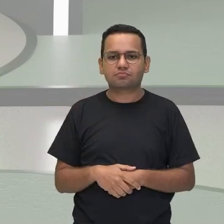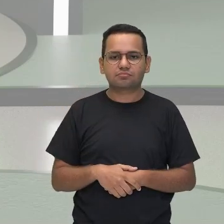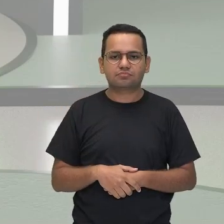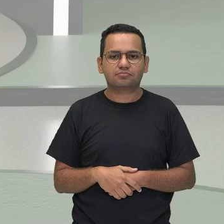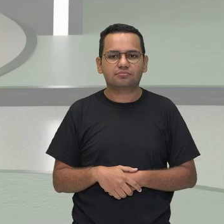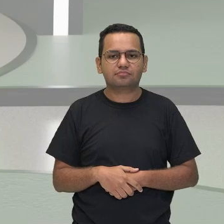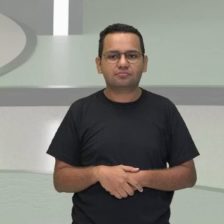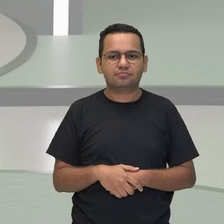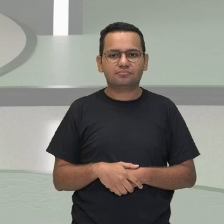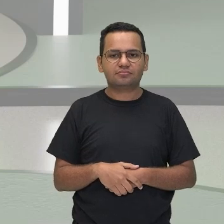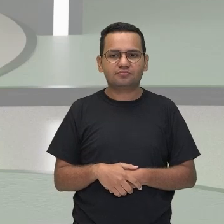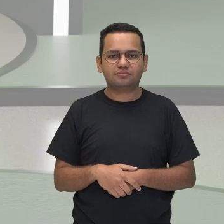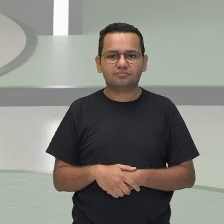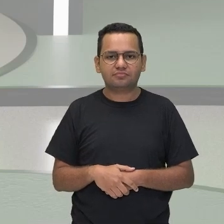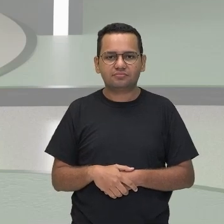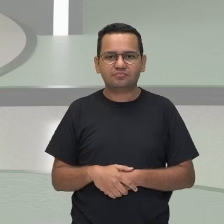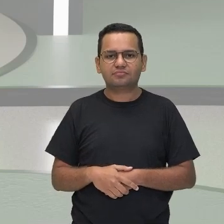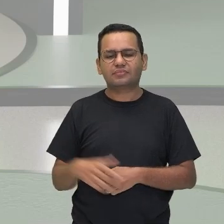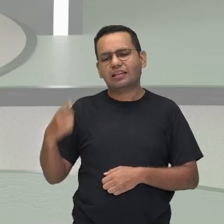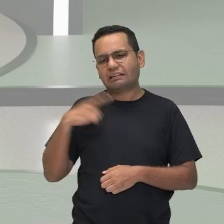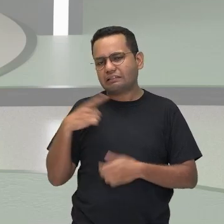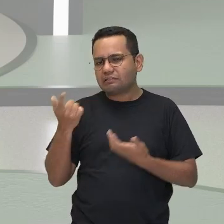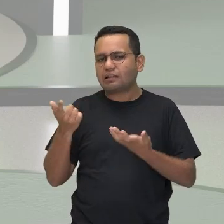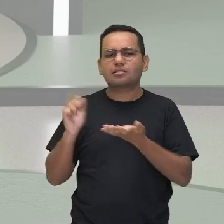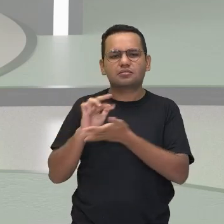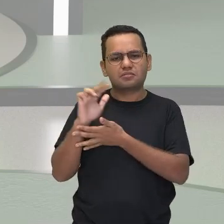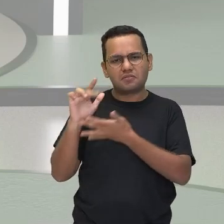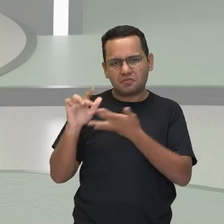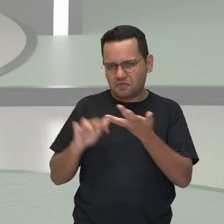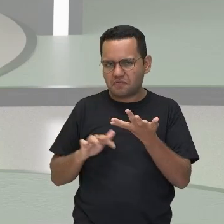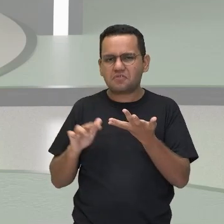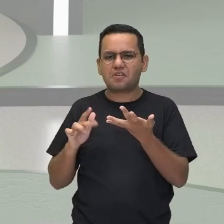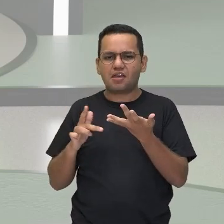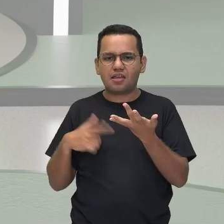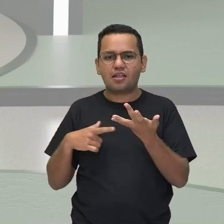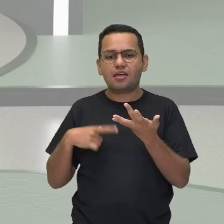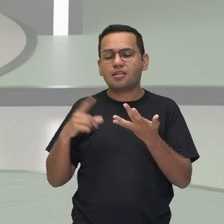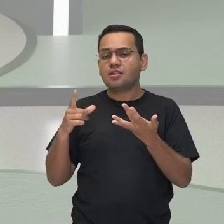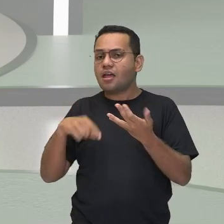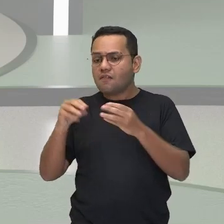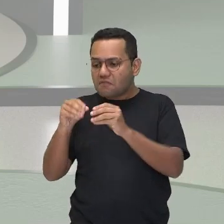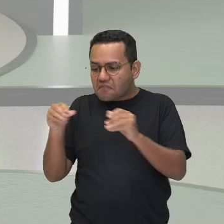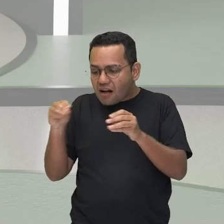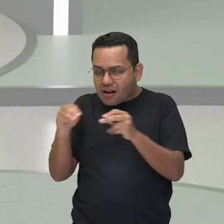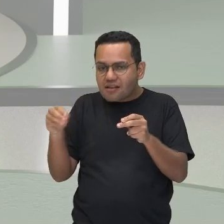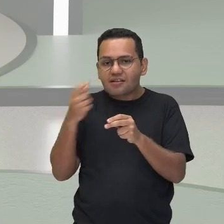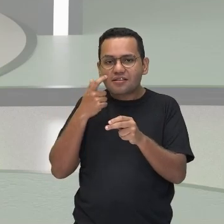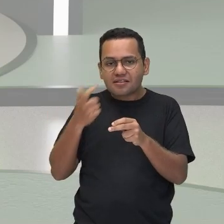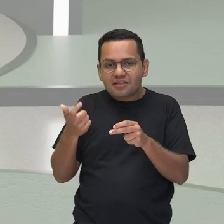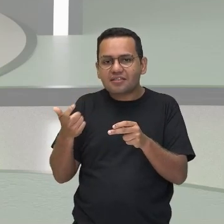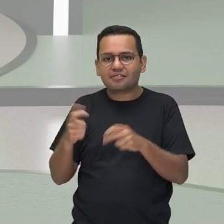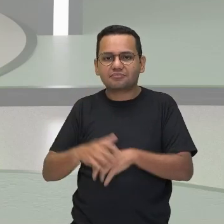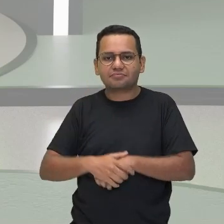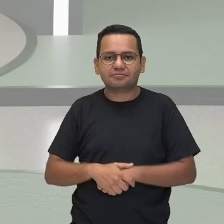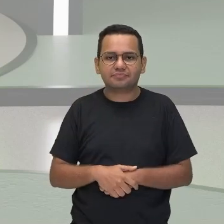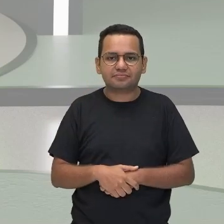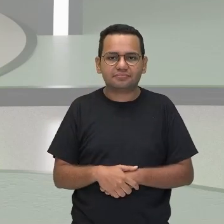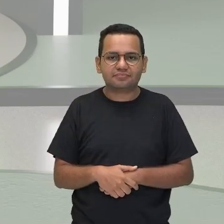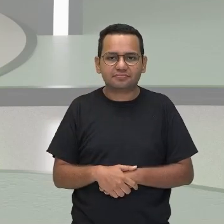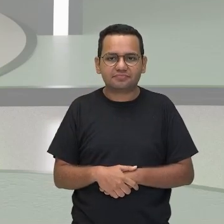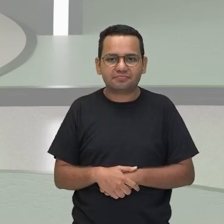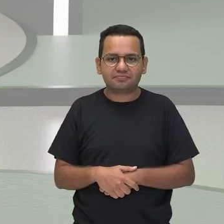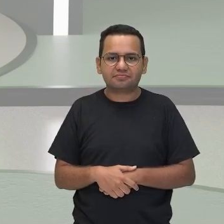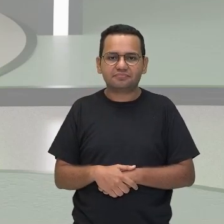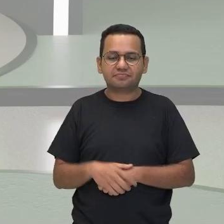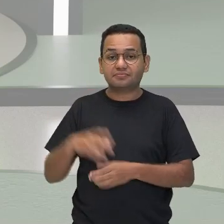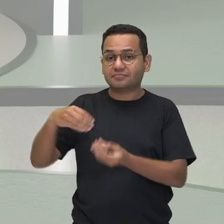faltar, é claro, né? Tem cheiro verde, coentro, tem farinha, né? Dá para perceber que tem farinha também nessa